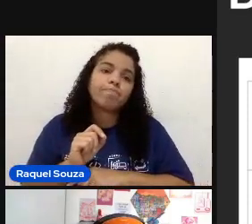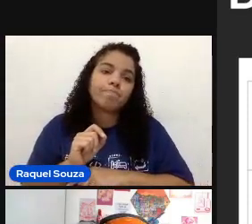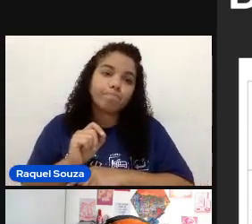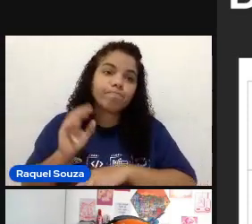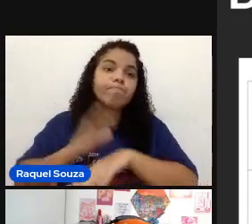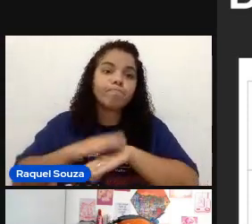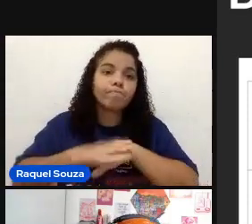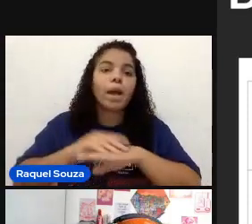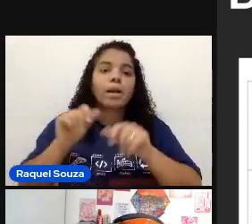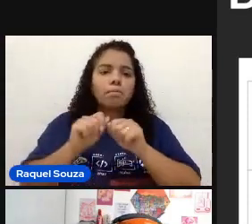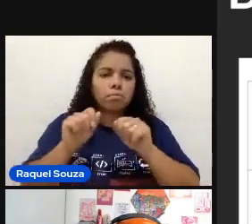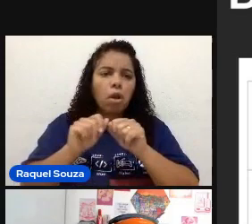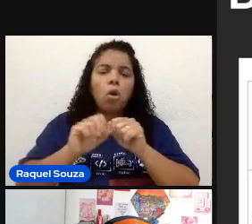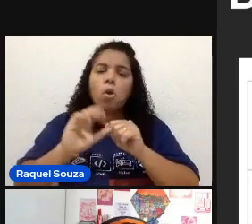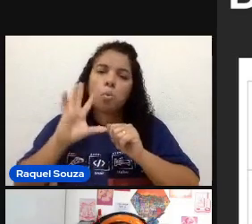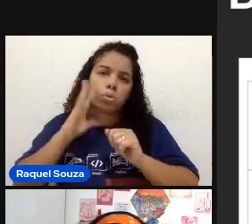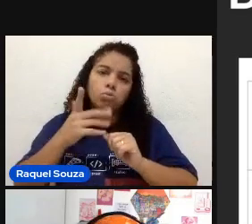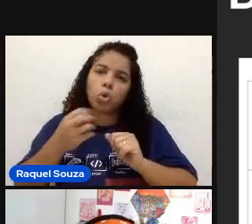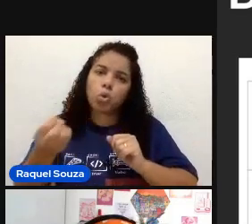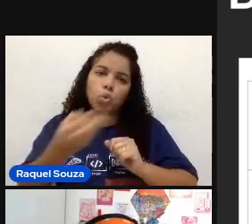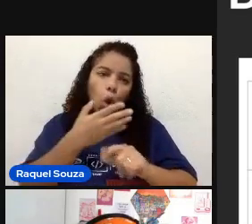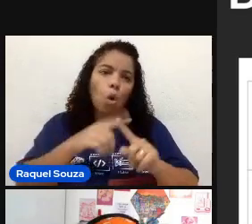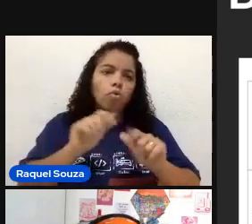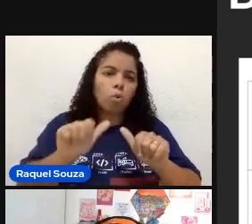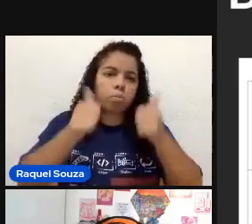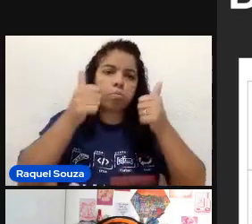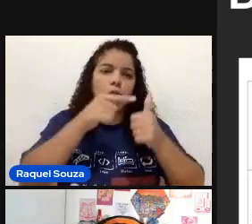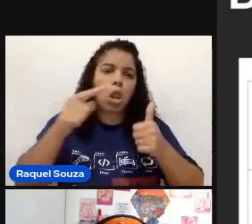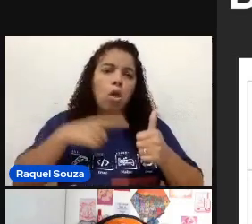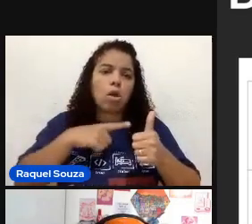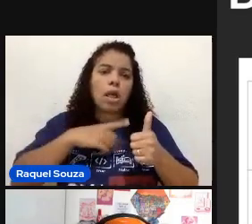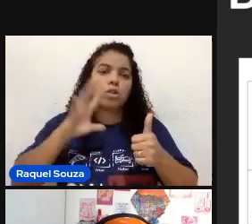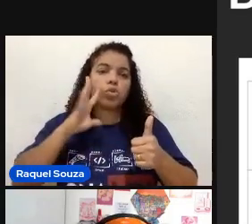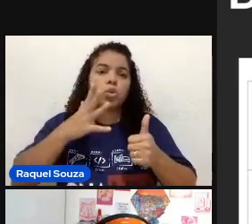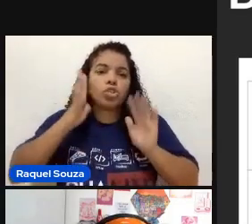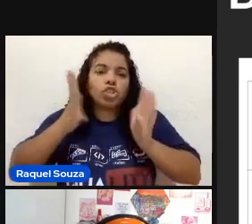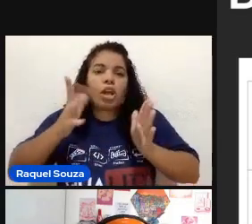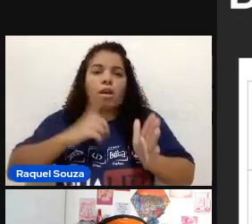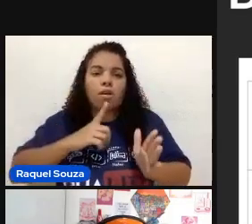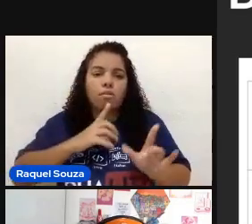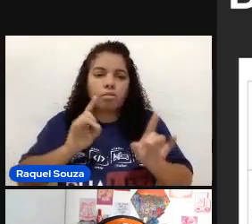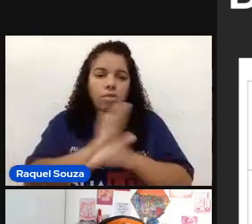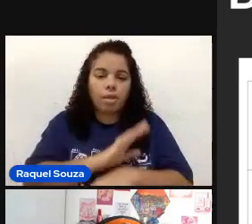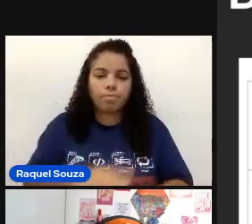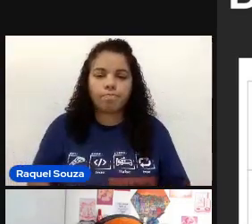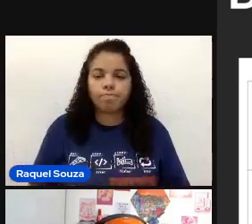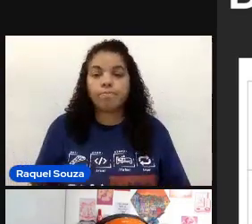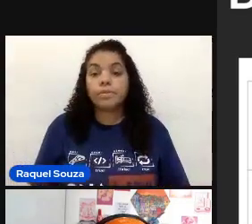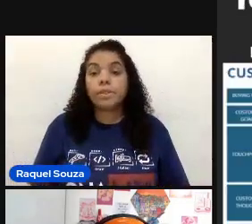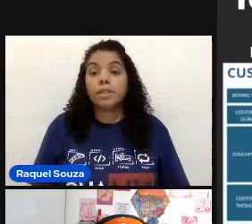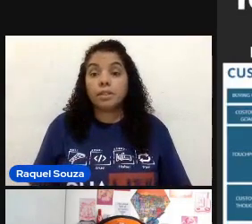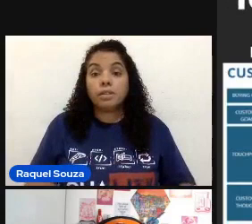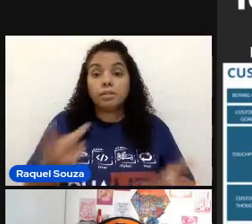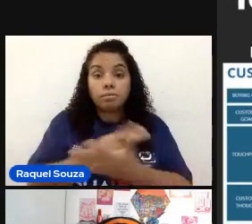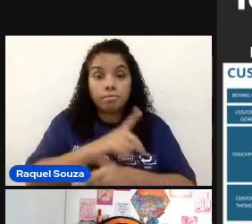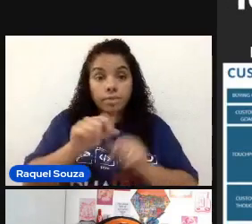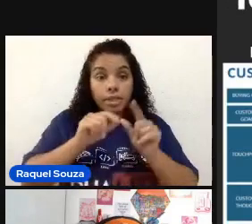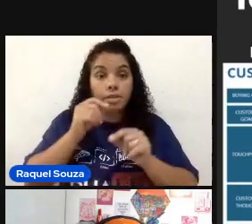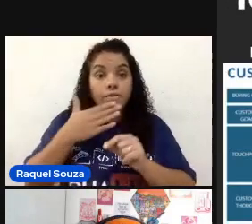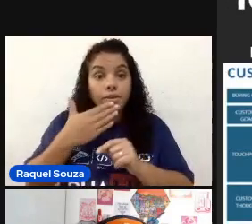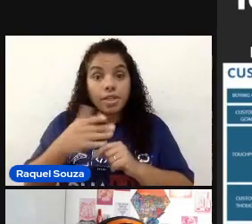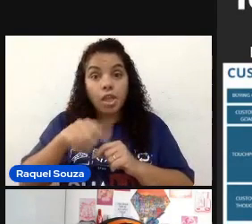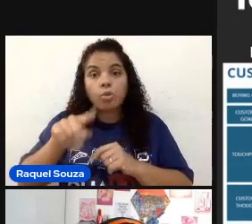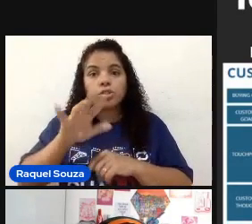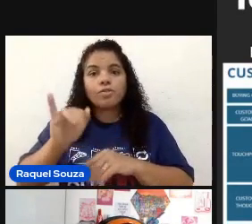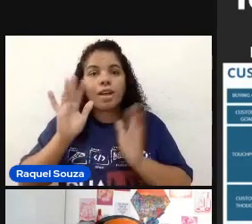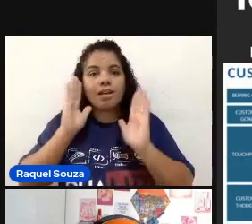desenvolver ou uma solução nova ou melhorar uma solução que já tem. Uma vez que a gente definiu, a gente vai para a